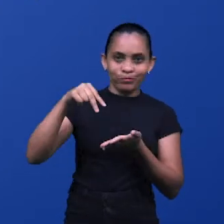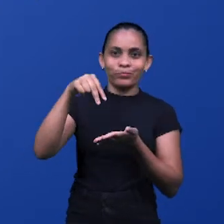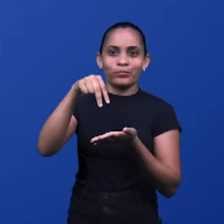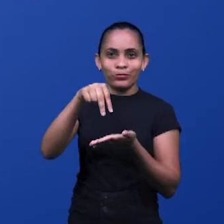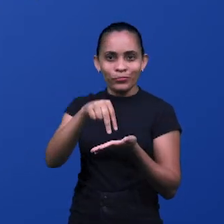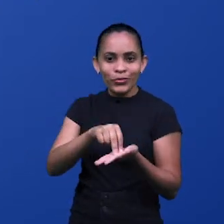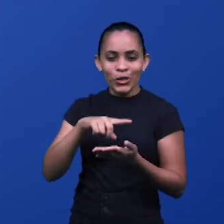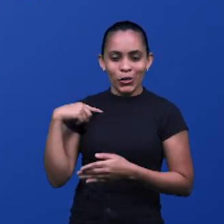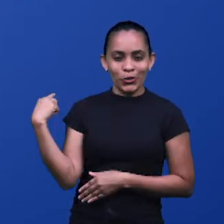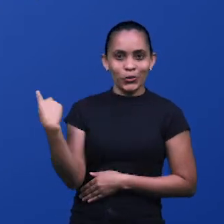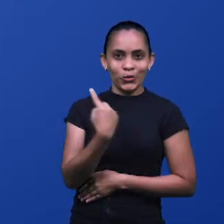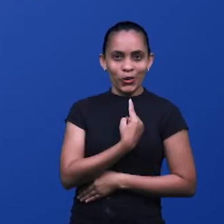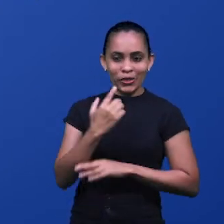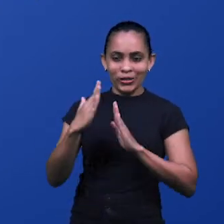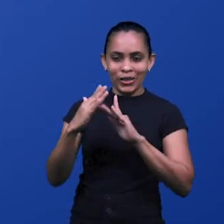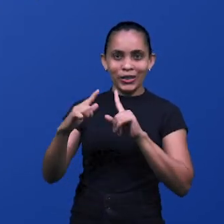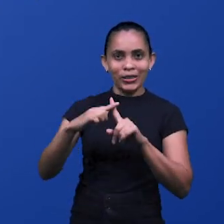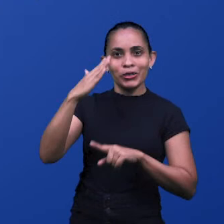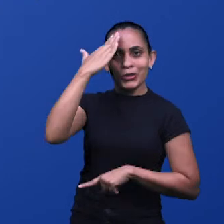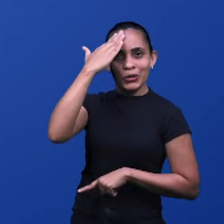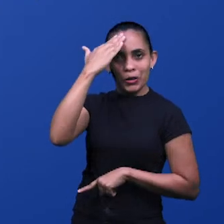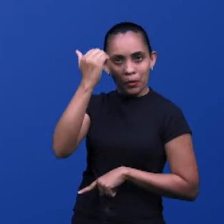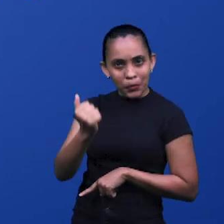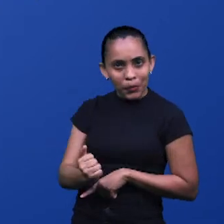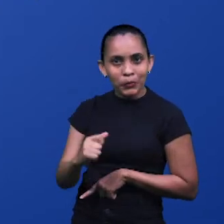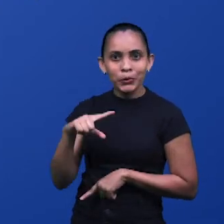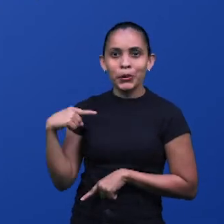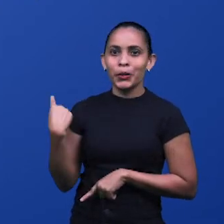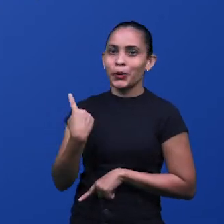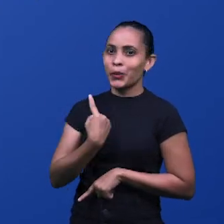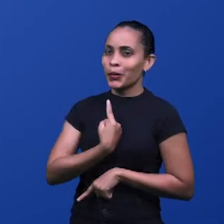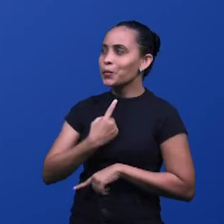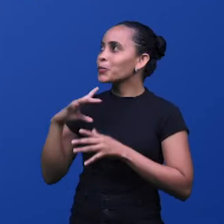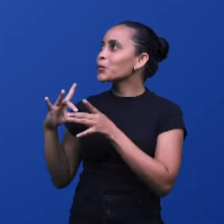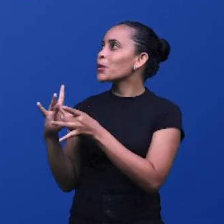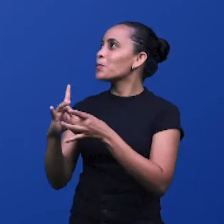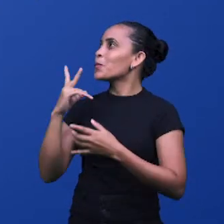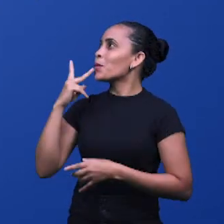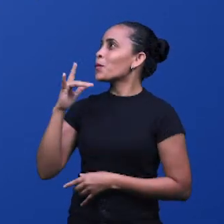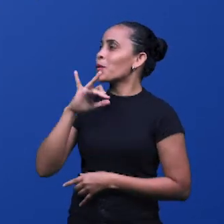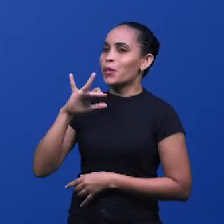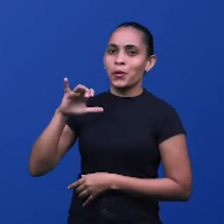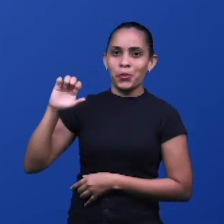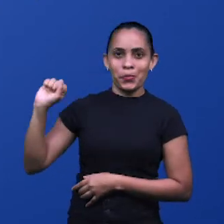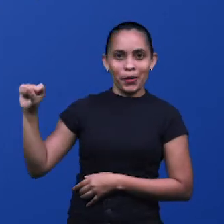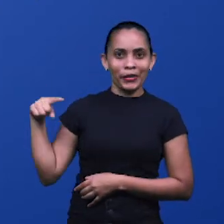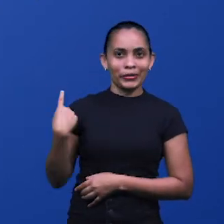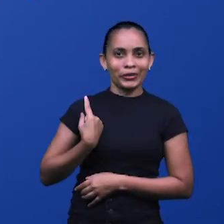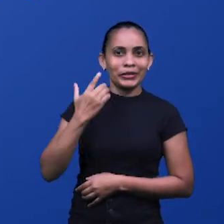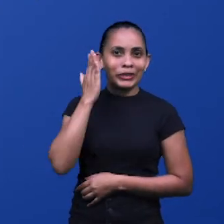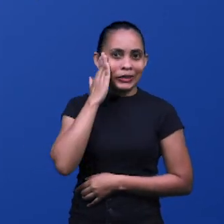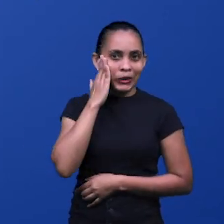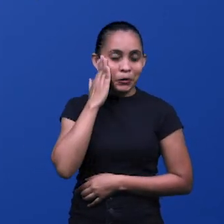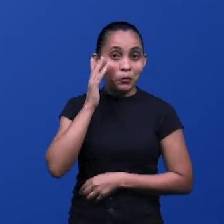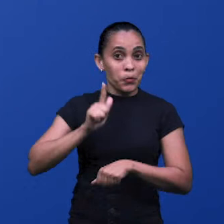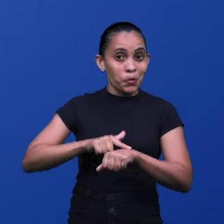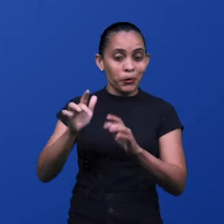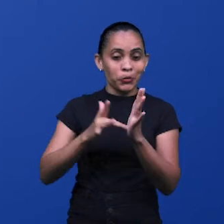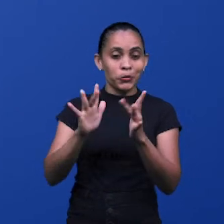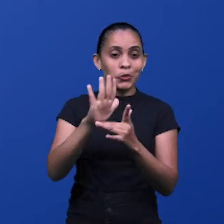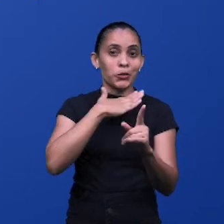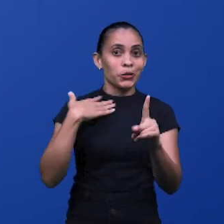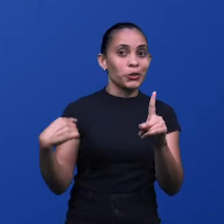igreja, temos acesso ao Pai, através do Espírito Santo, que nos revela o enigma. Então, através do sacrifício,